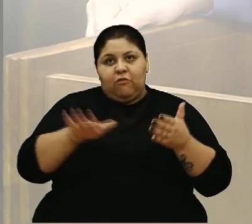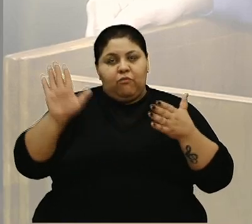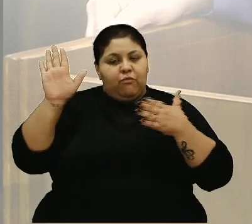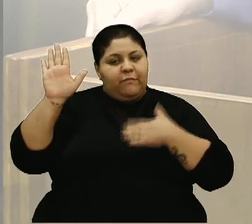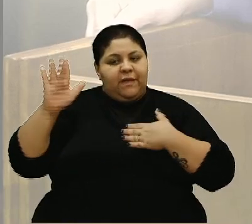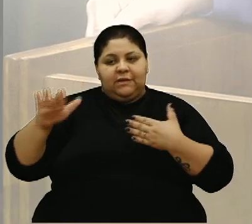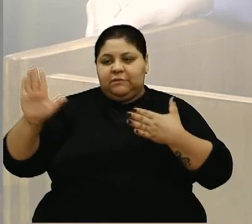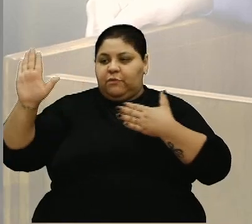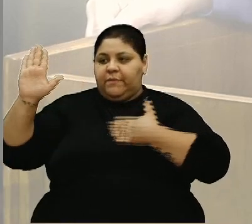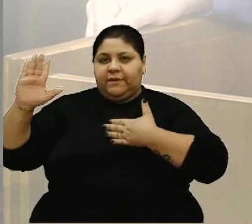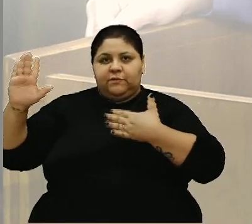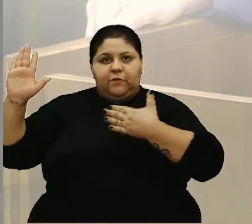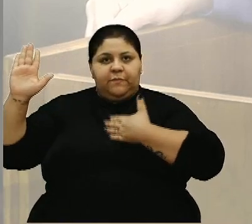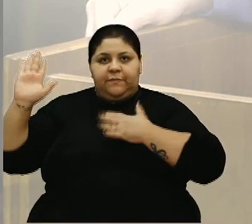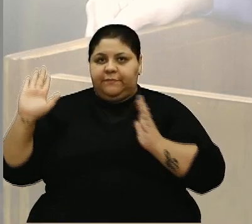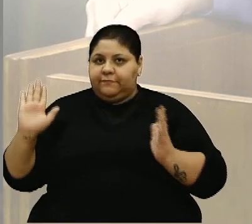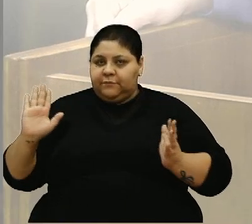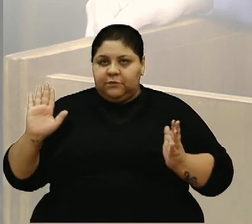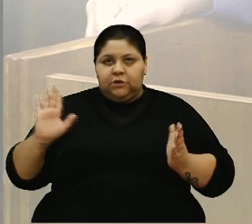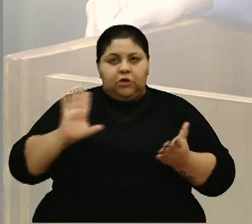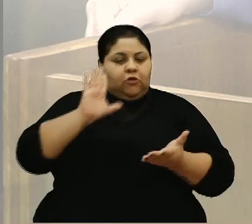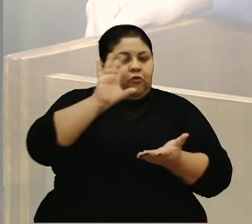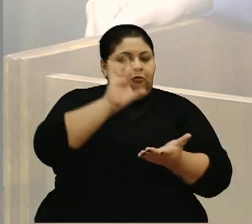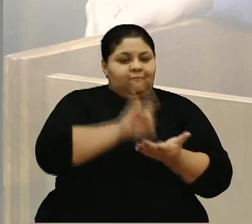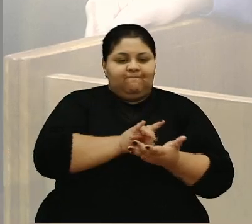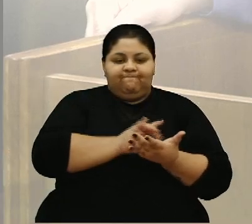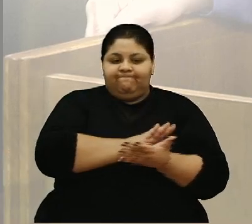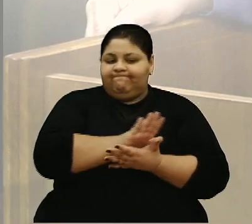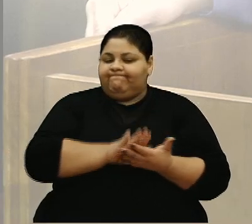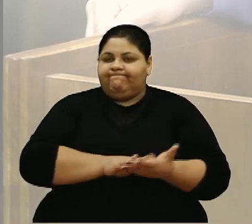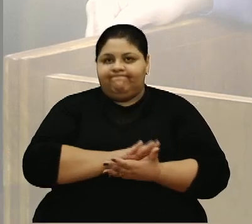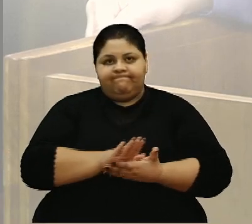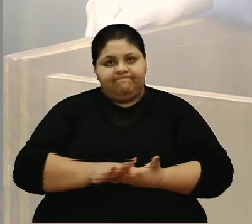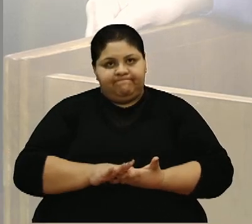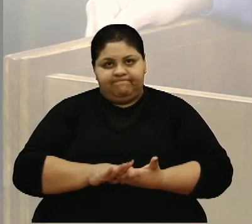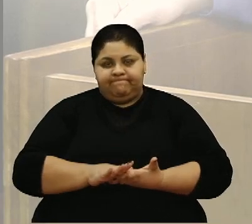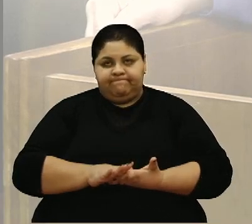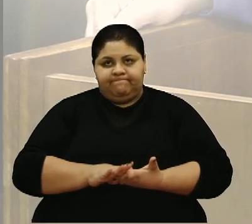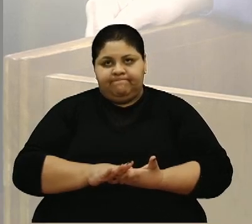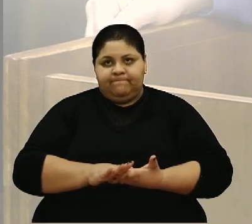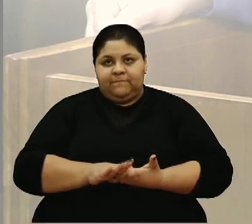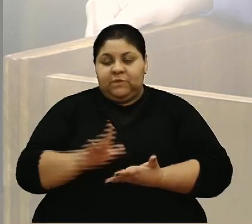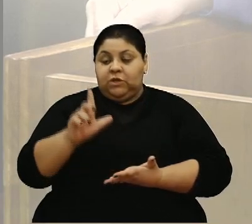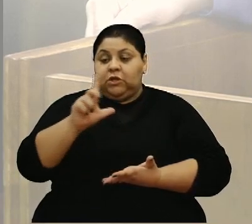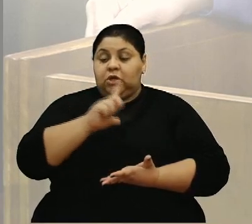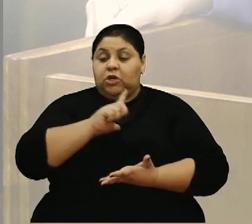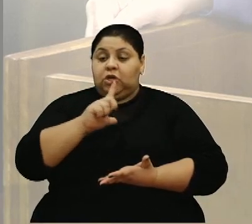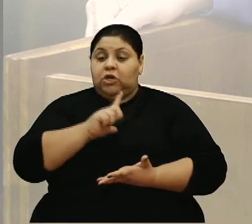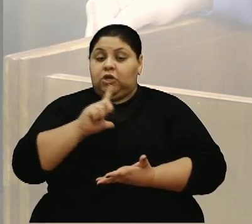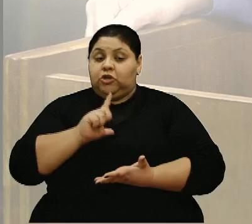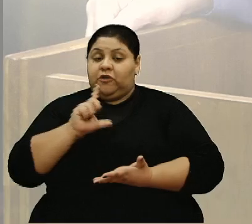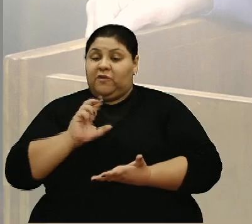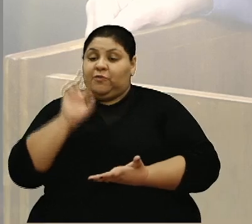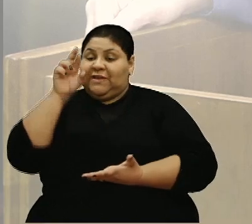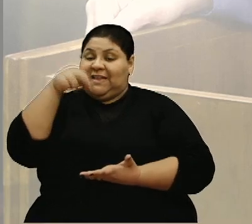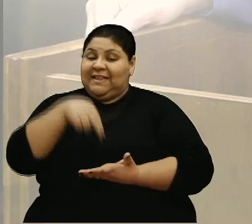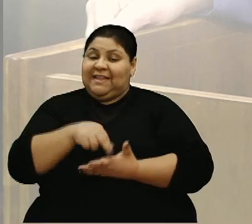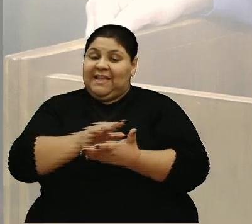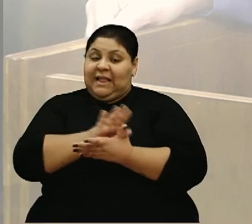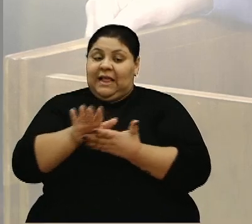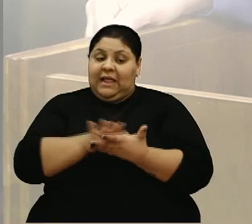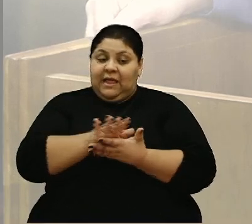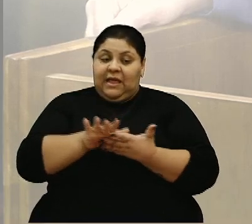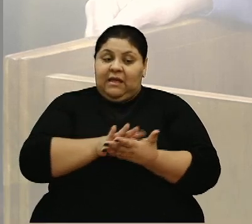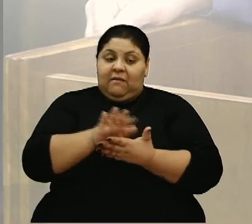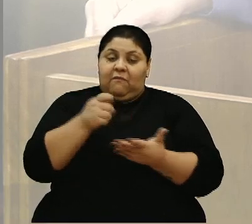mais promessas. Efetividade a gente ainda não viu. Não tivemos ainda efetividade em